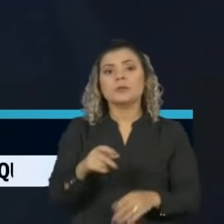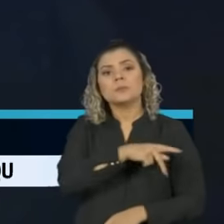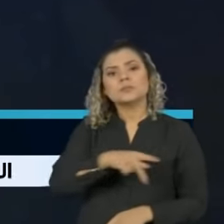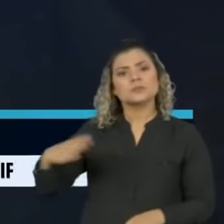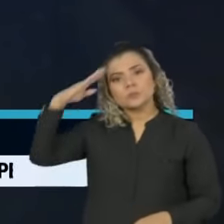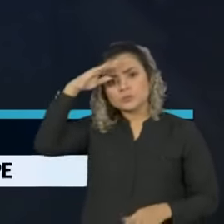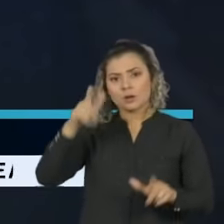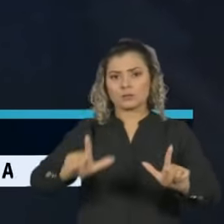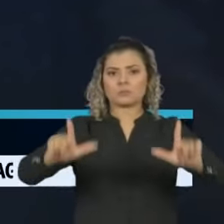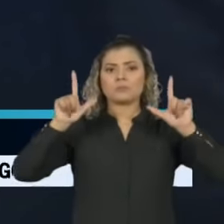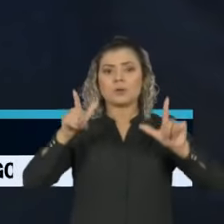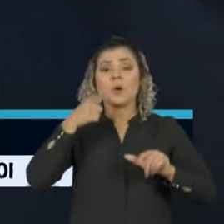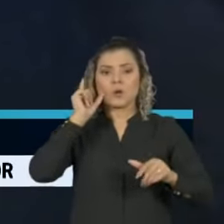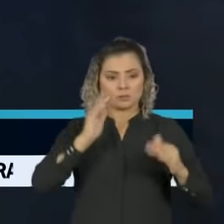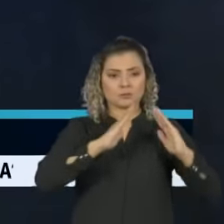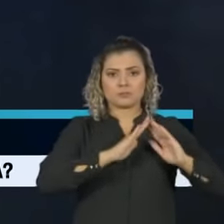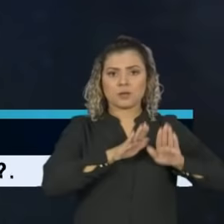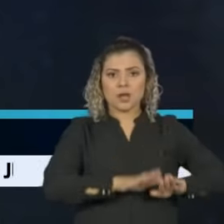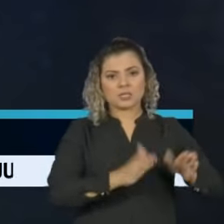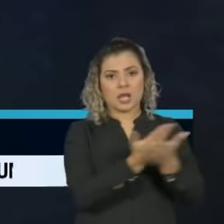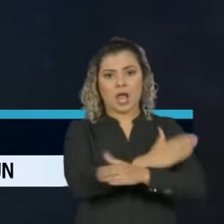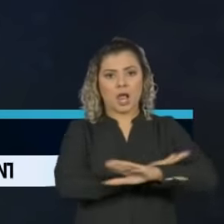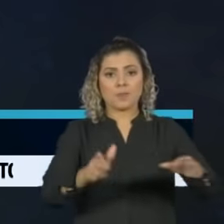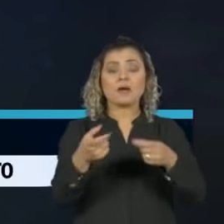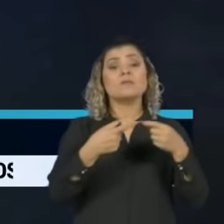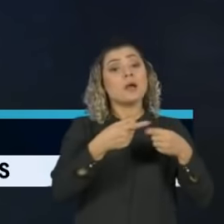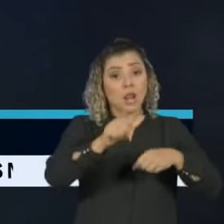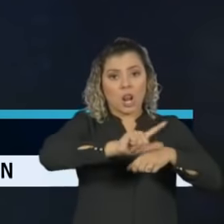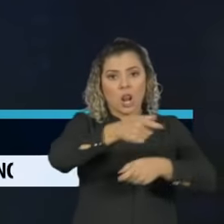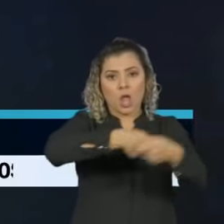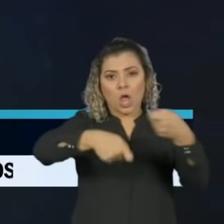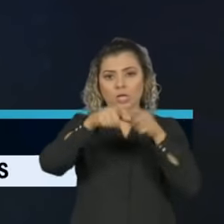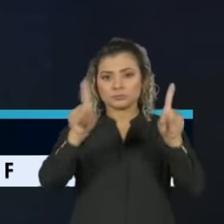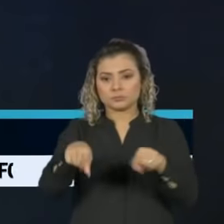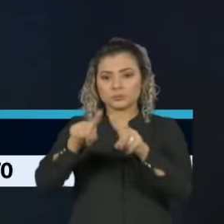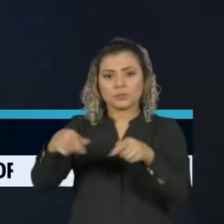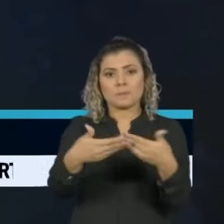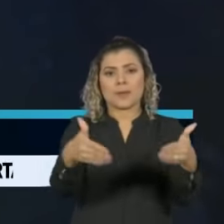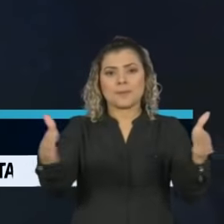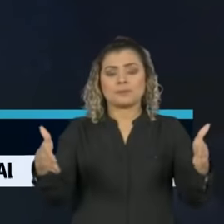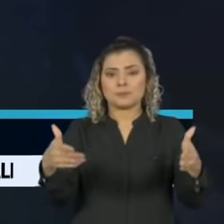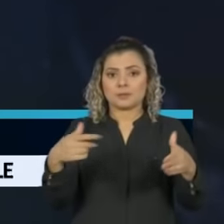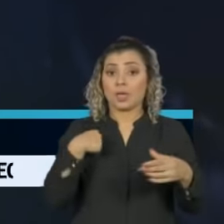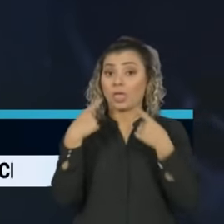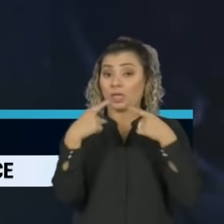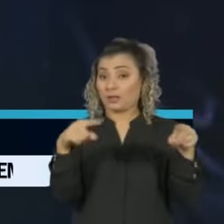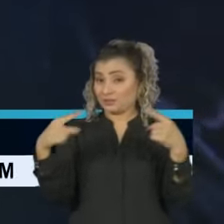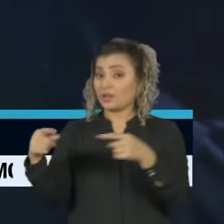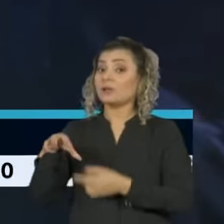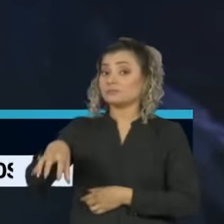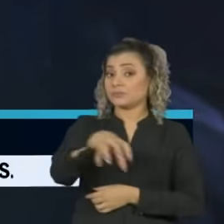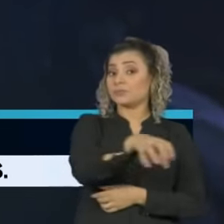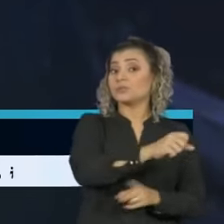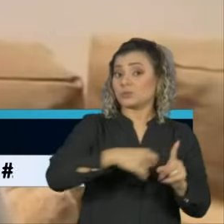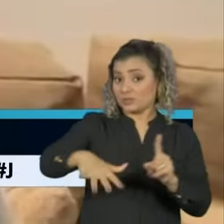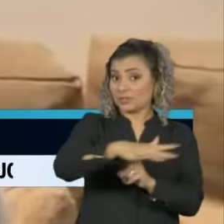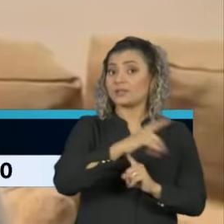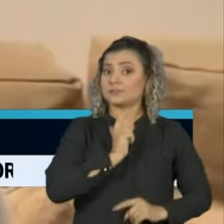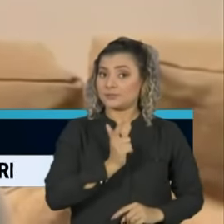que ele sugeriu o fim do isolamento e a reabertura do comércio de uma forma geral, foi duramente criticado por diversos setores da